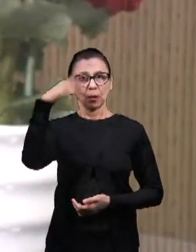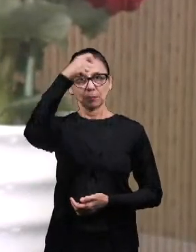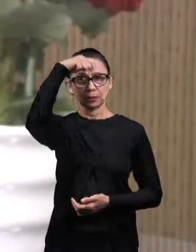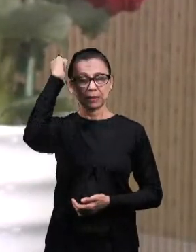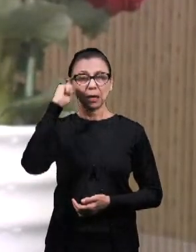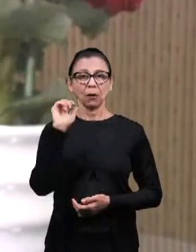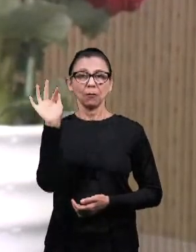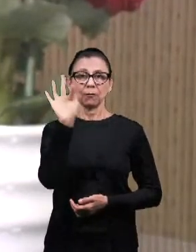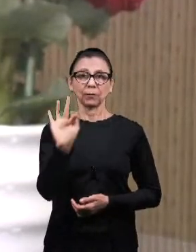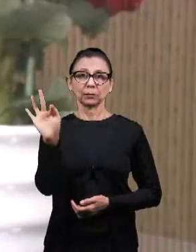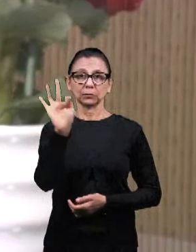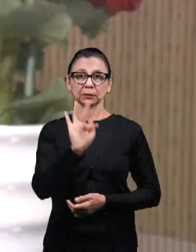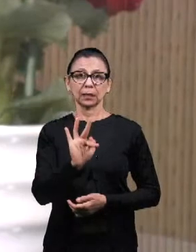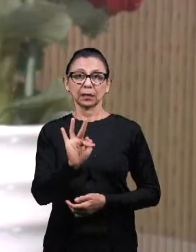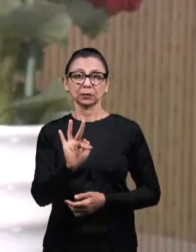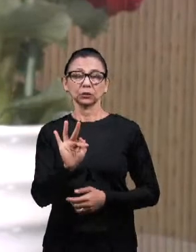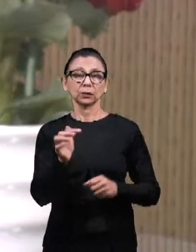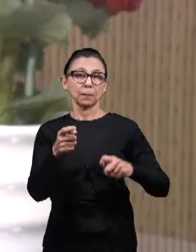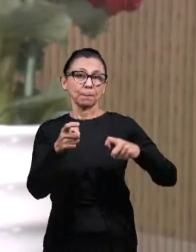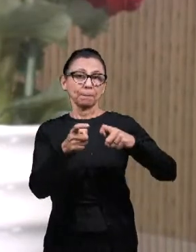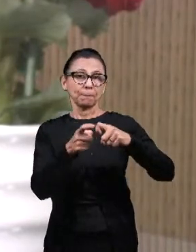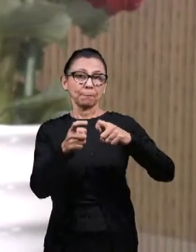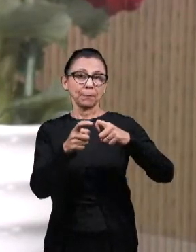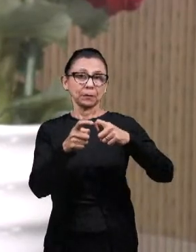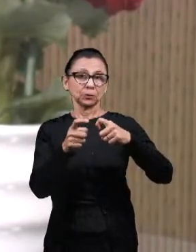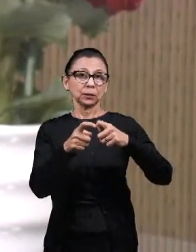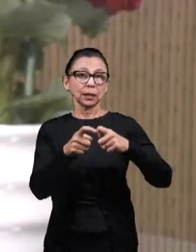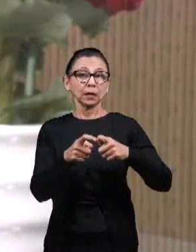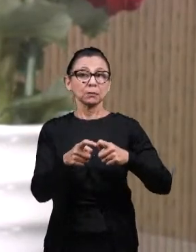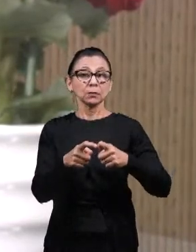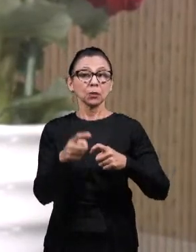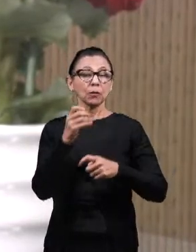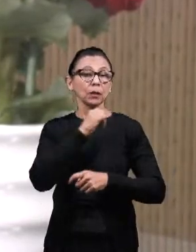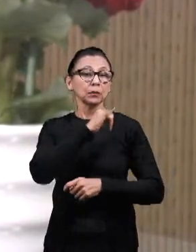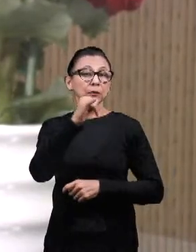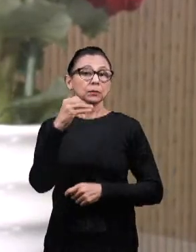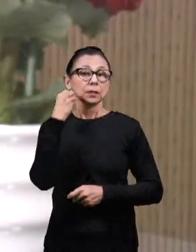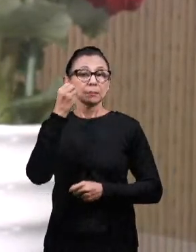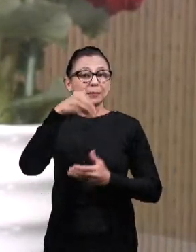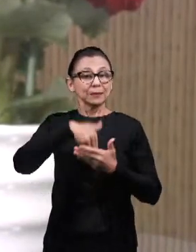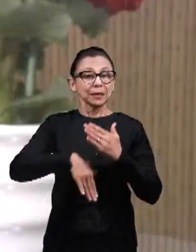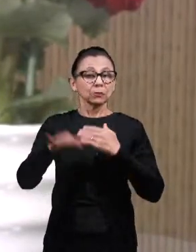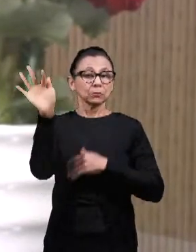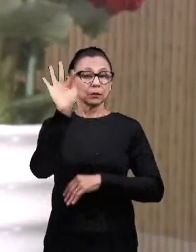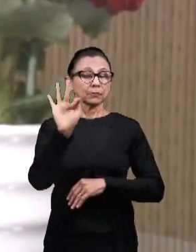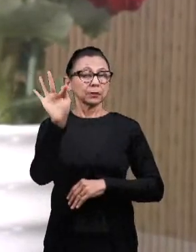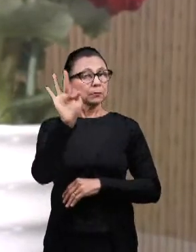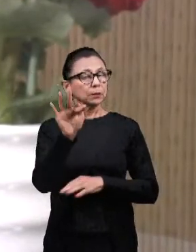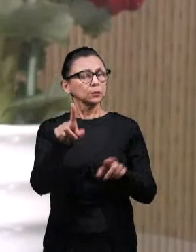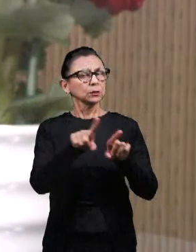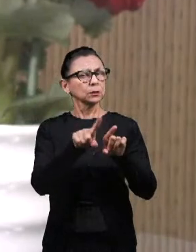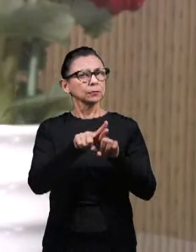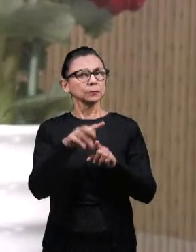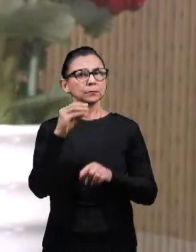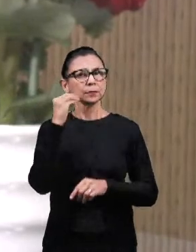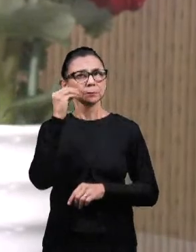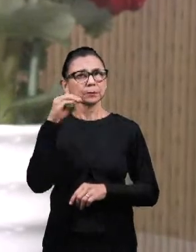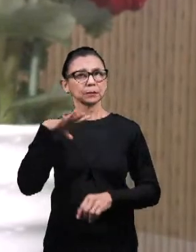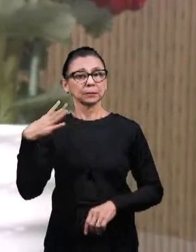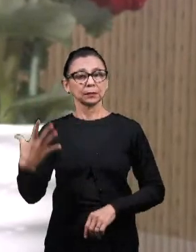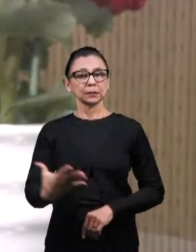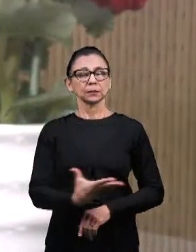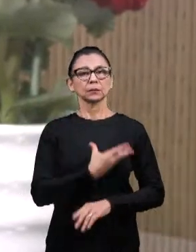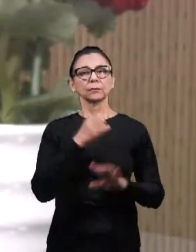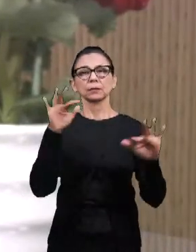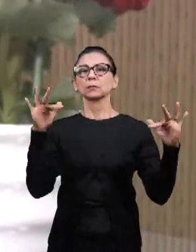da evangelização dele dentro da faculdade, e a experiência da salvação de familiares. O senhor deu